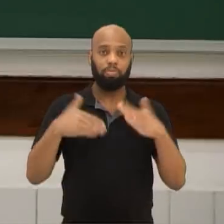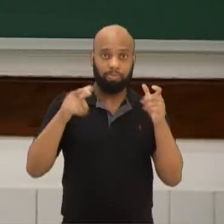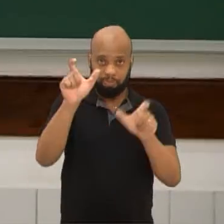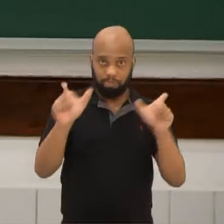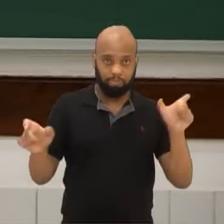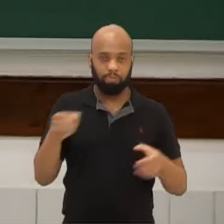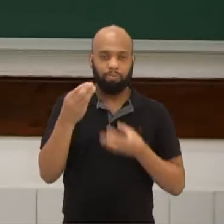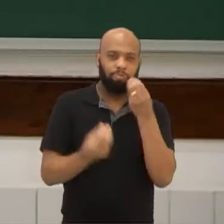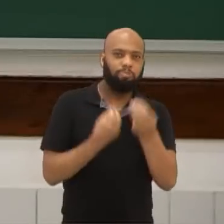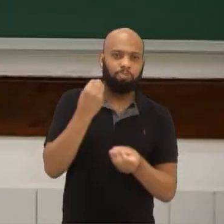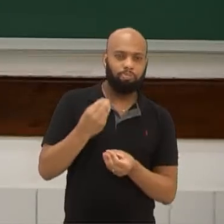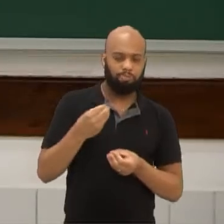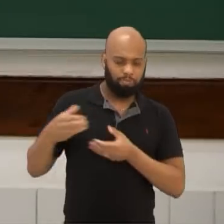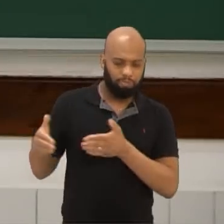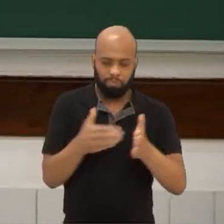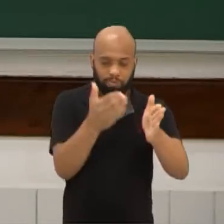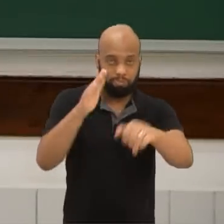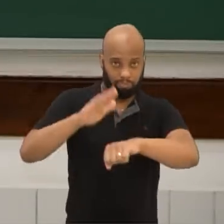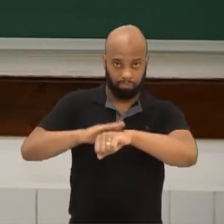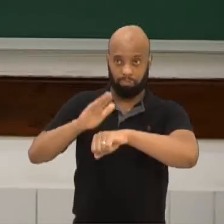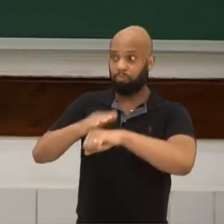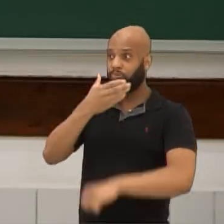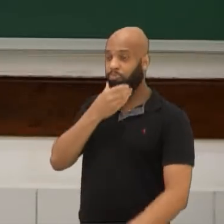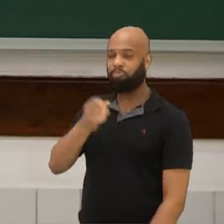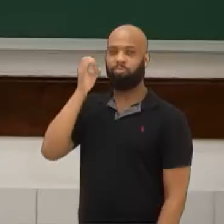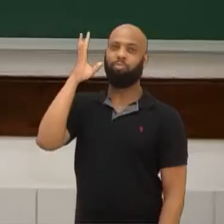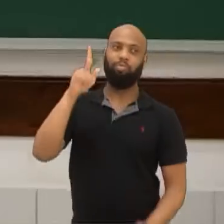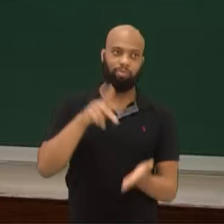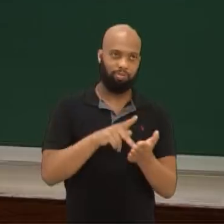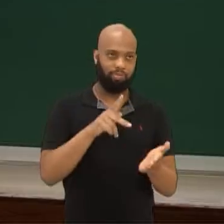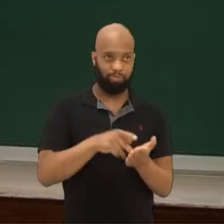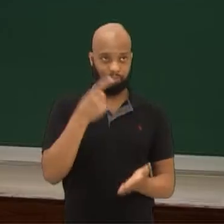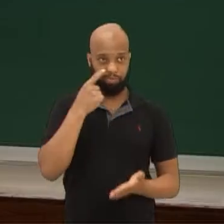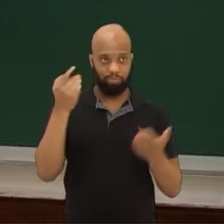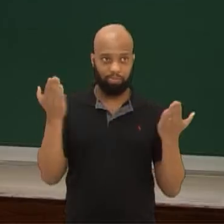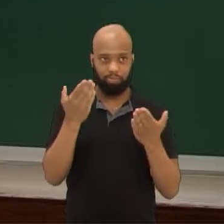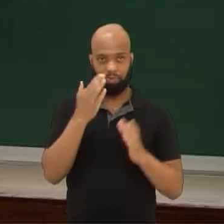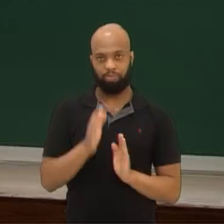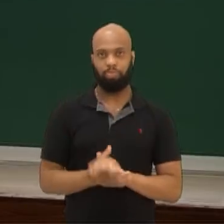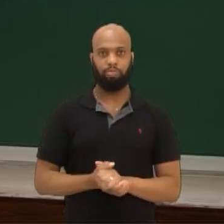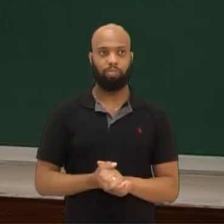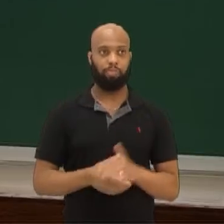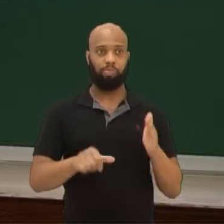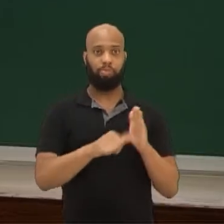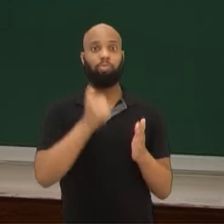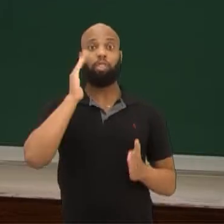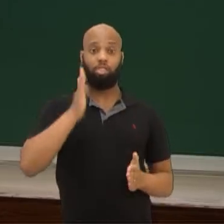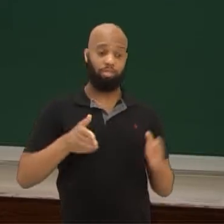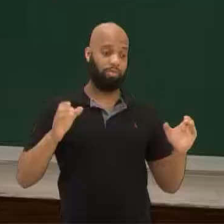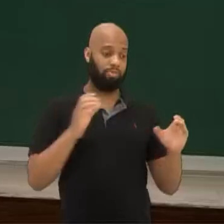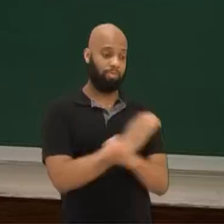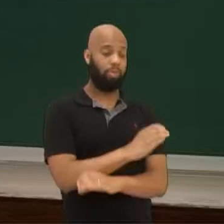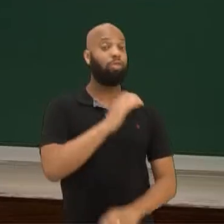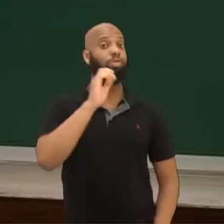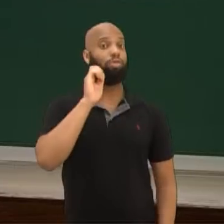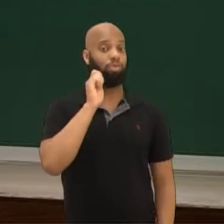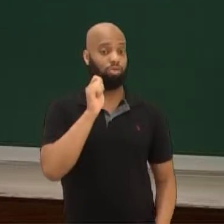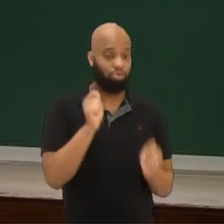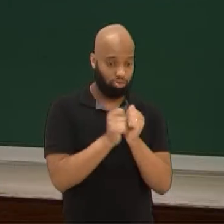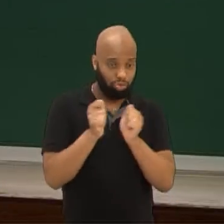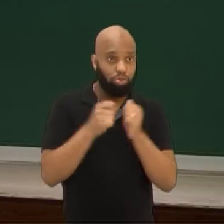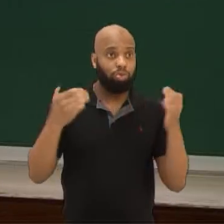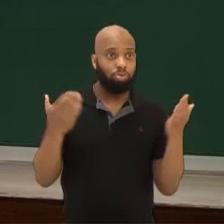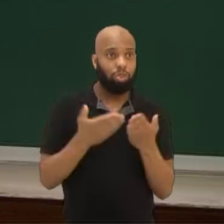E aí, galerinha, como que ficou o caminho do Marcelo? Ficou fácil, não é? Então, vamos lá? Então, a primeira parte já tínhamos feito juntos.